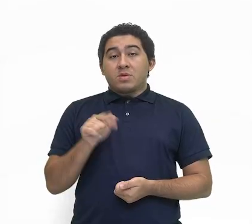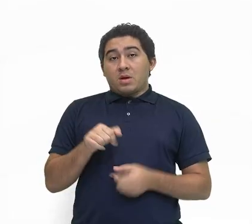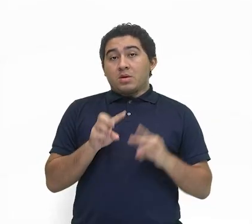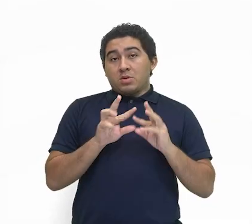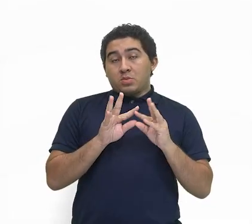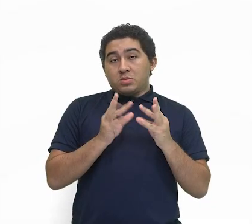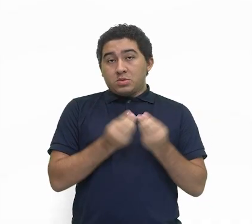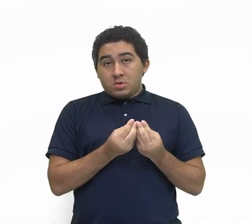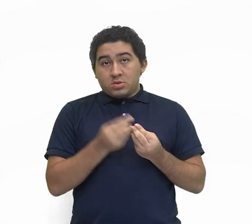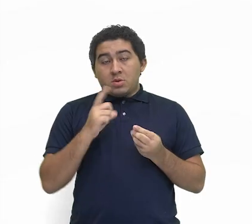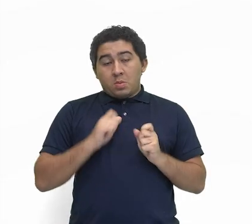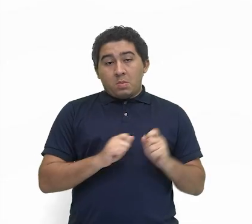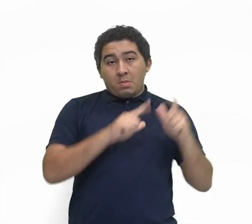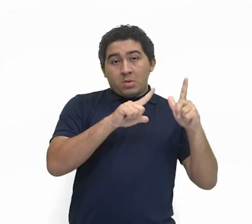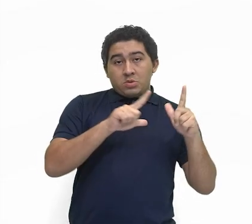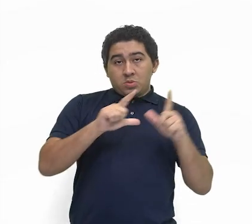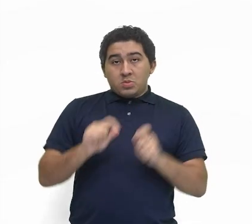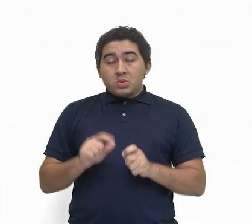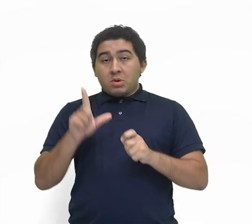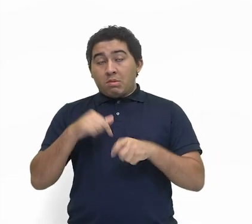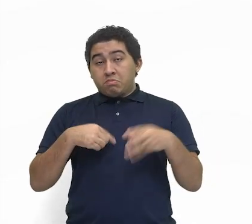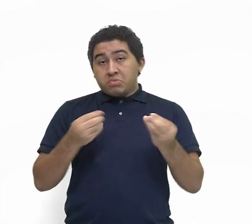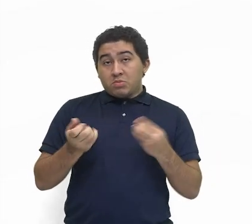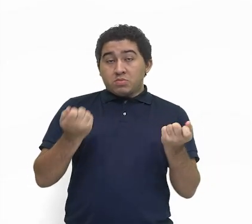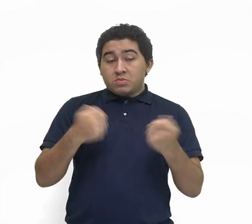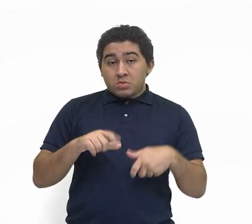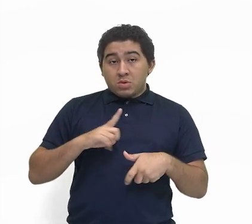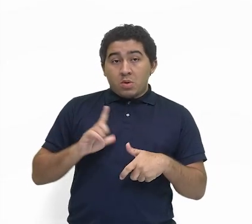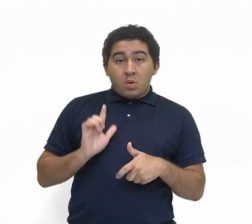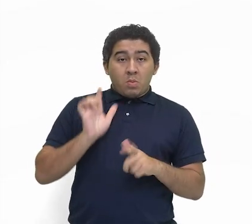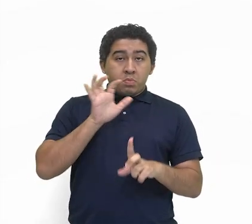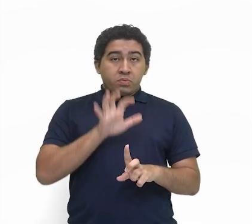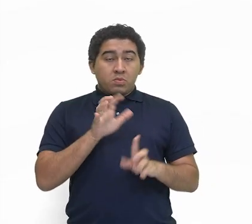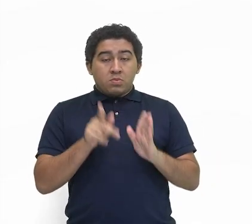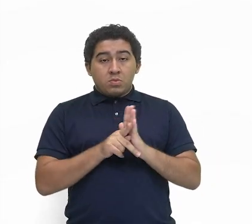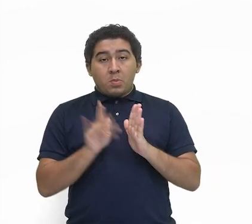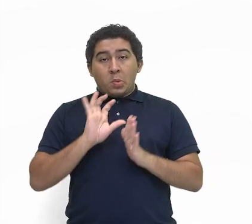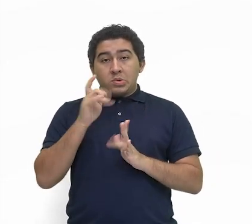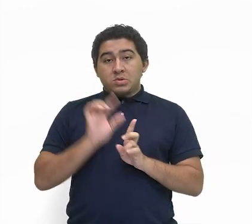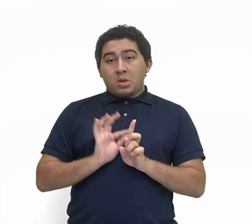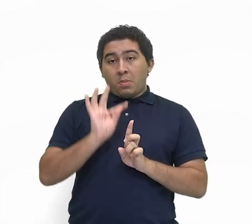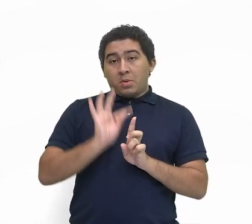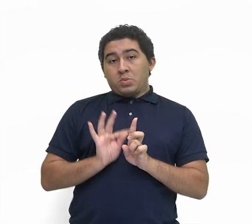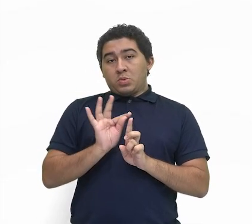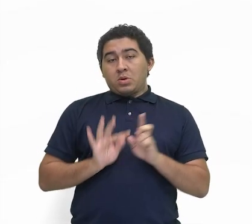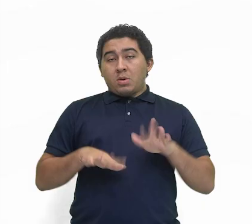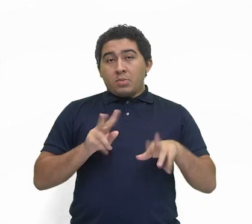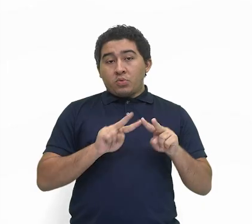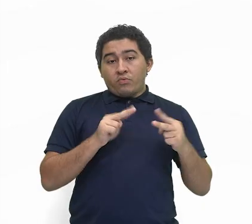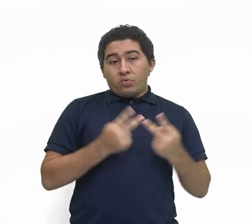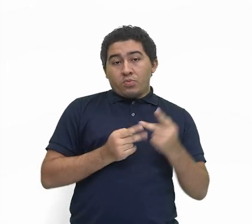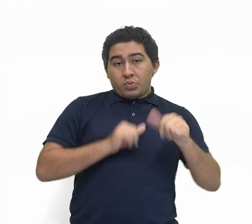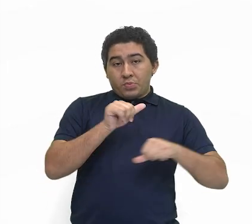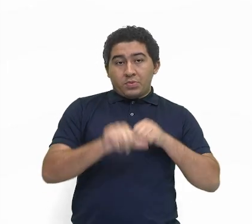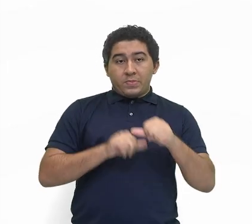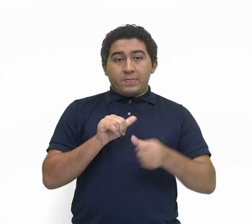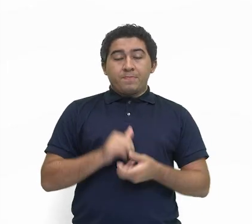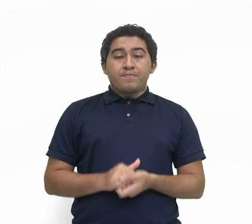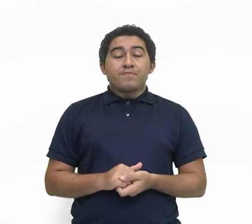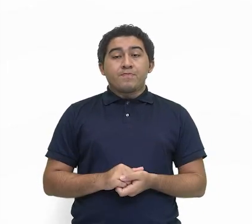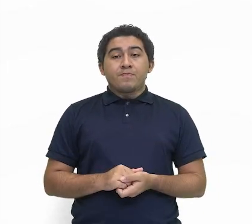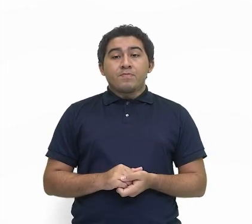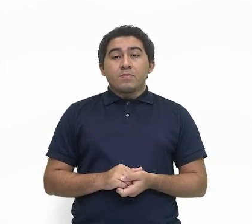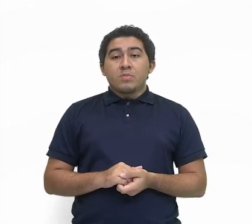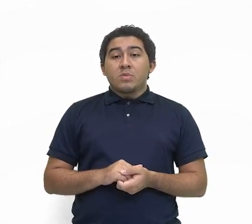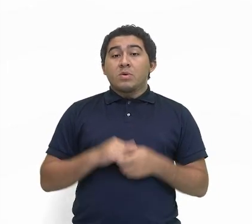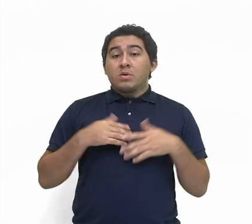ou diminuição da temperatura. Então, o que Celsius fez? Pegou essa mistura aqui de gelo e água, e como tem gelo misturado com água aqui,